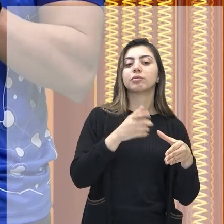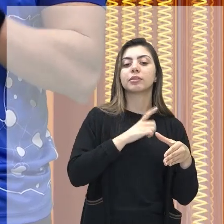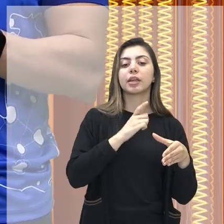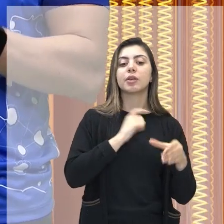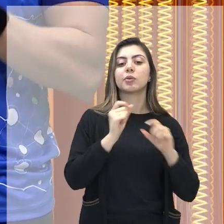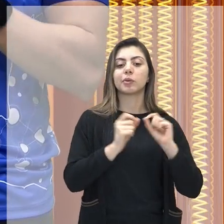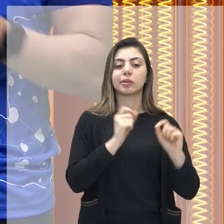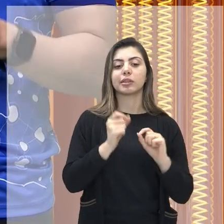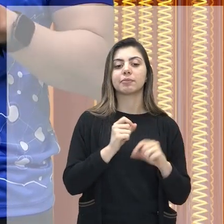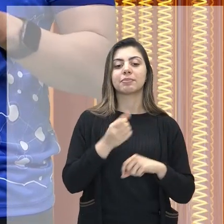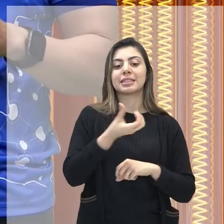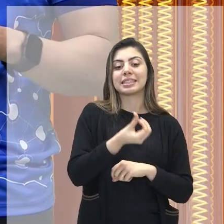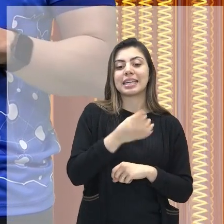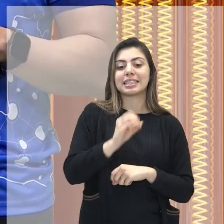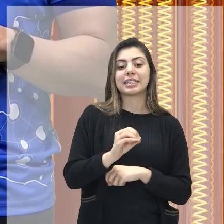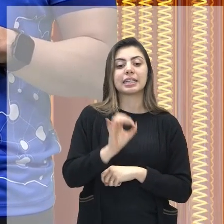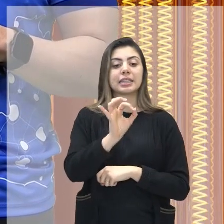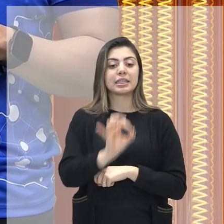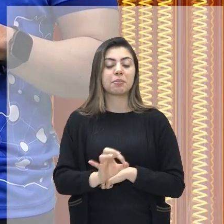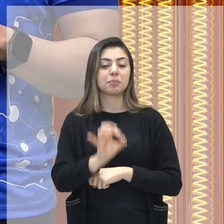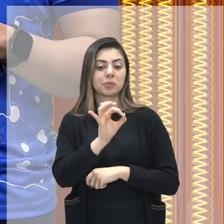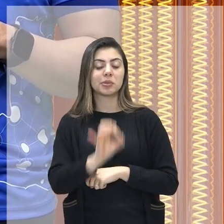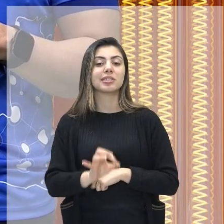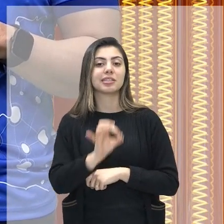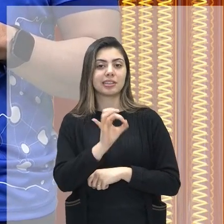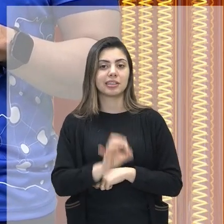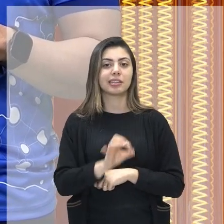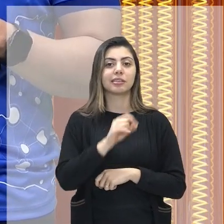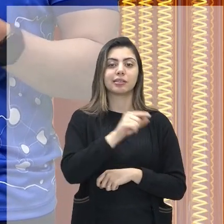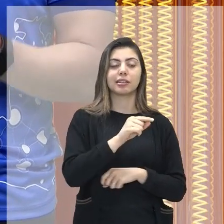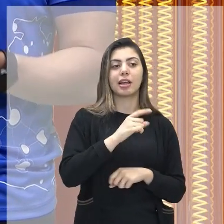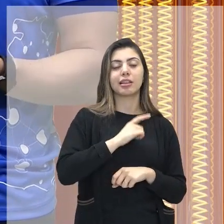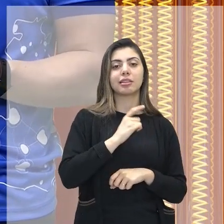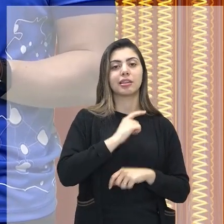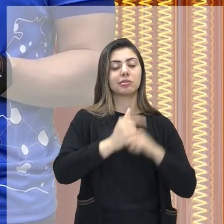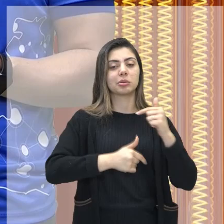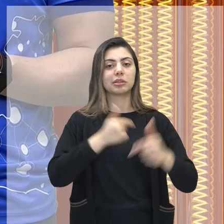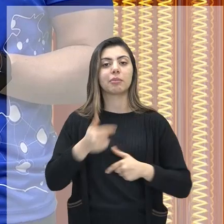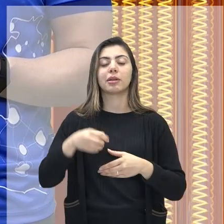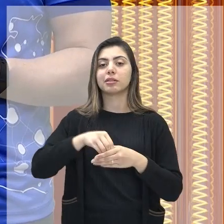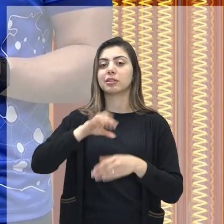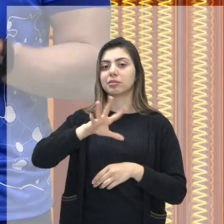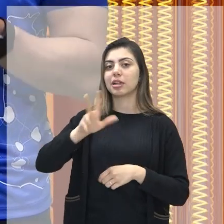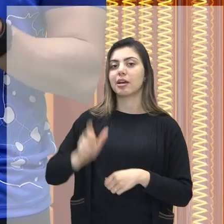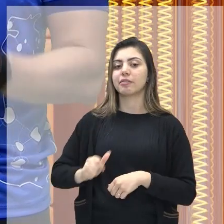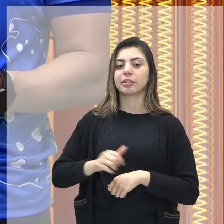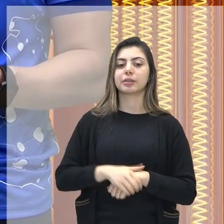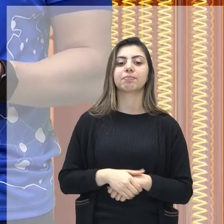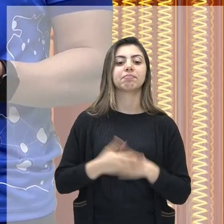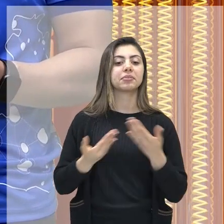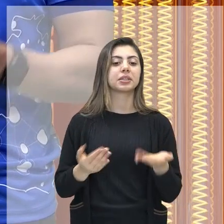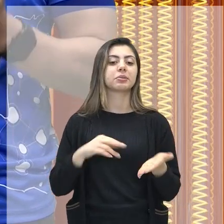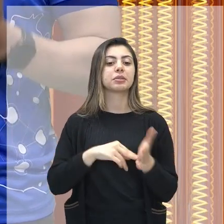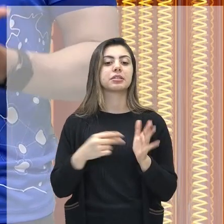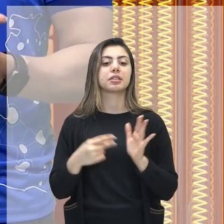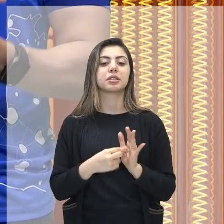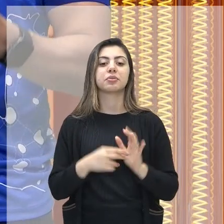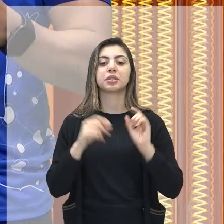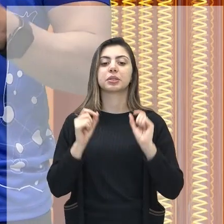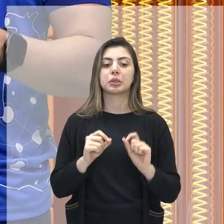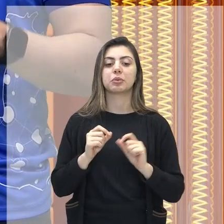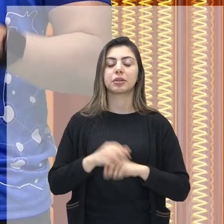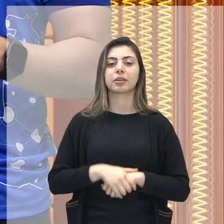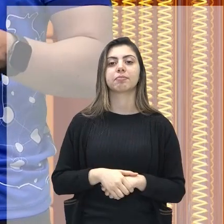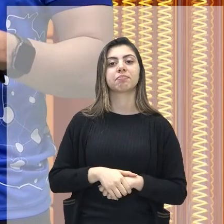aproximadamente 60% de toda a força de trabalho dentro do continente africano. Isso significa dizer que a maioria